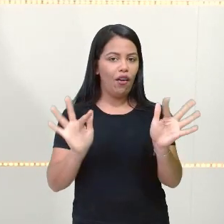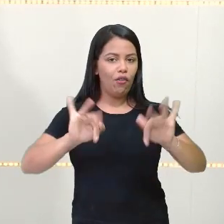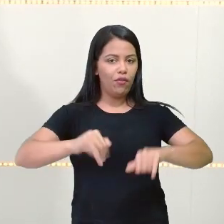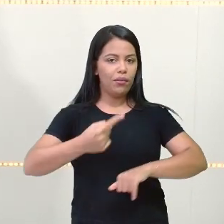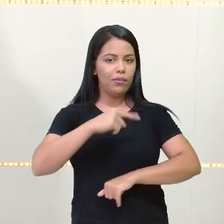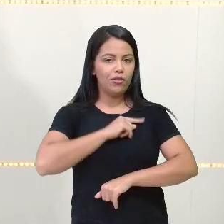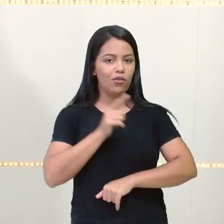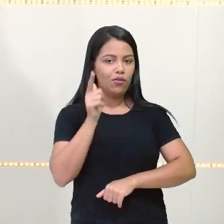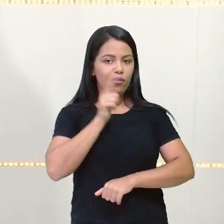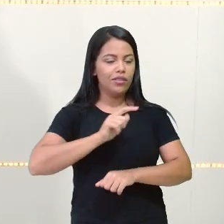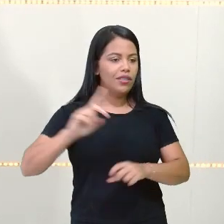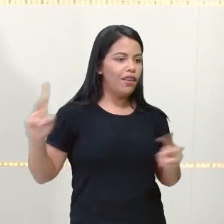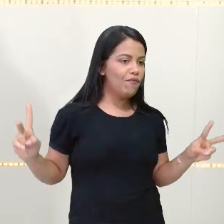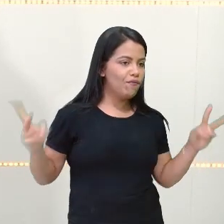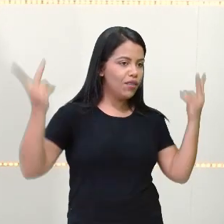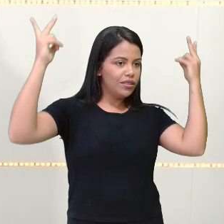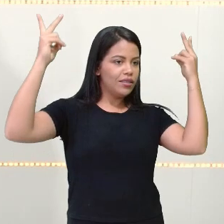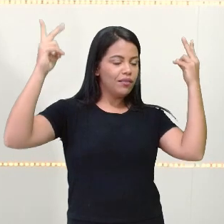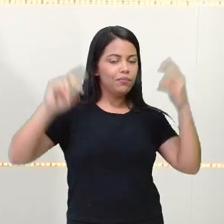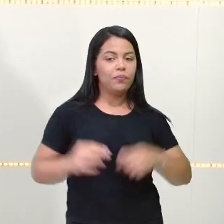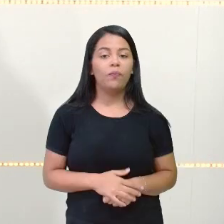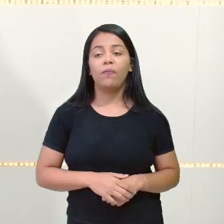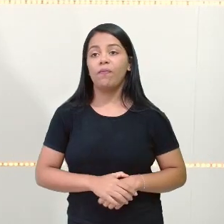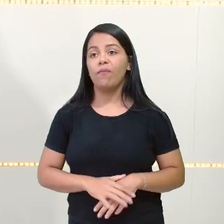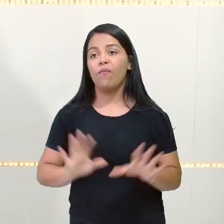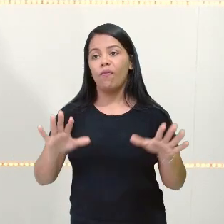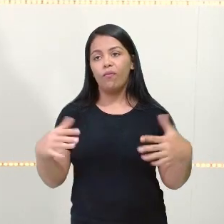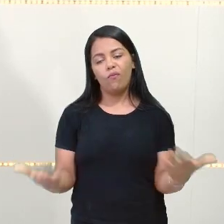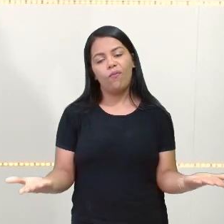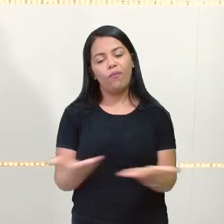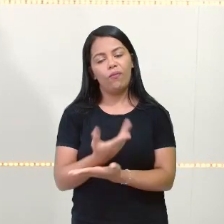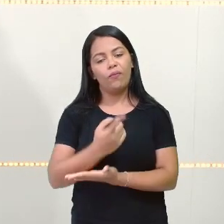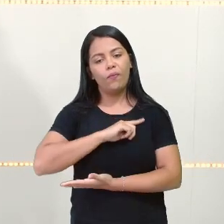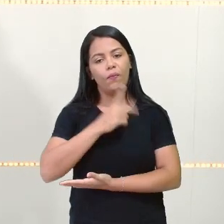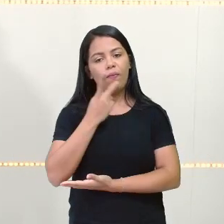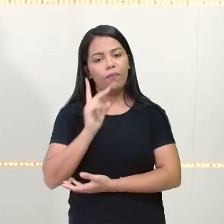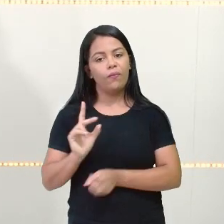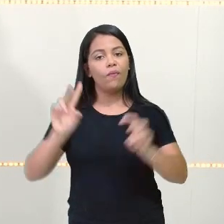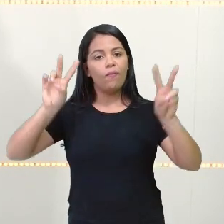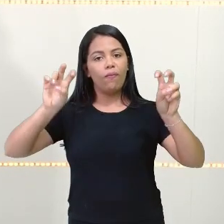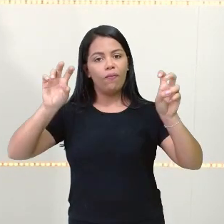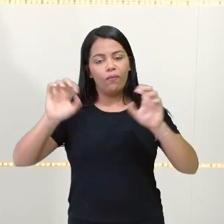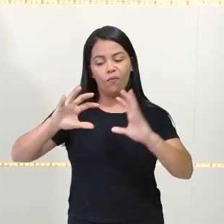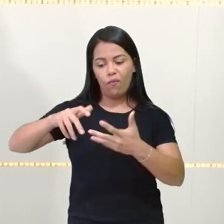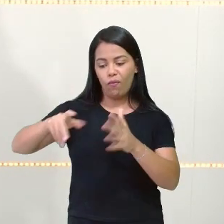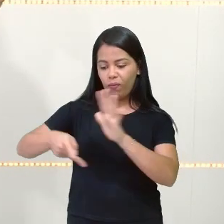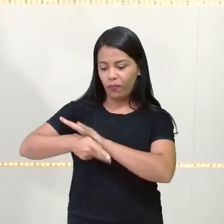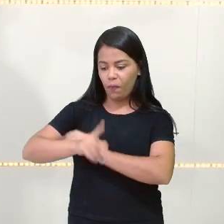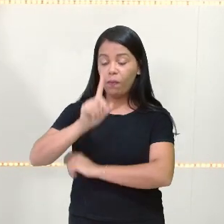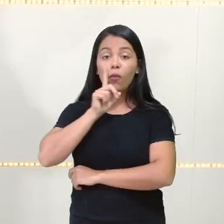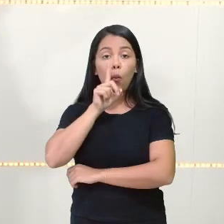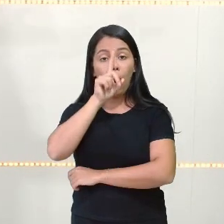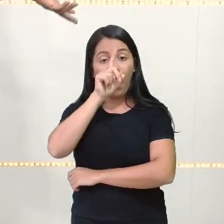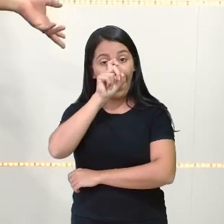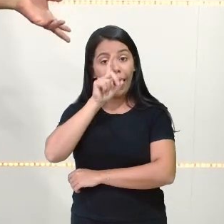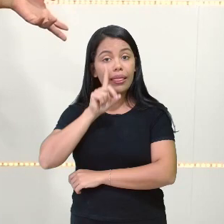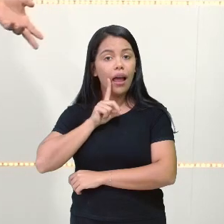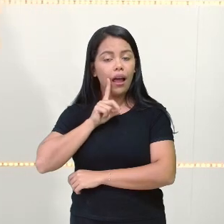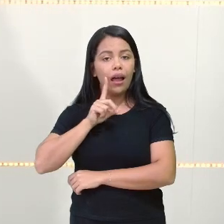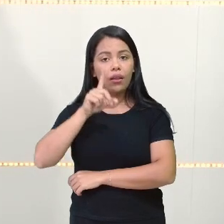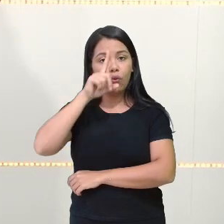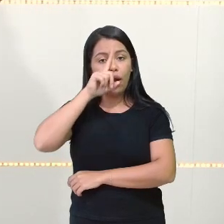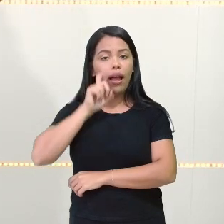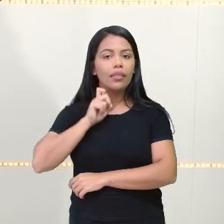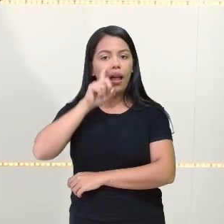campeões. Então, hoje a gente vai falar um pouquinho sobre a geografia do Catar, né? Essas aulas a gente tem